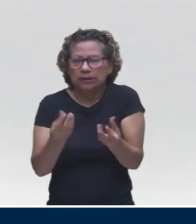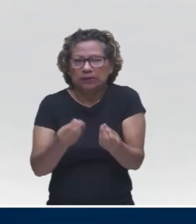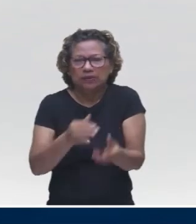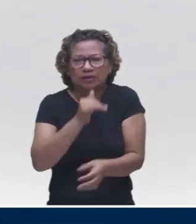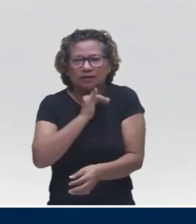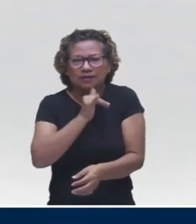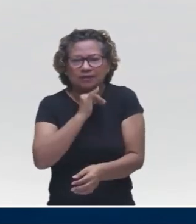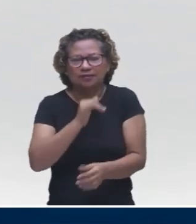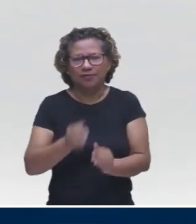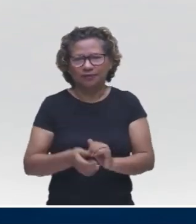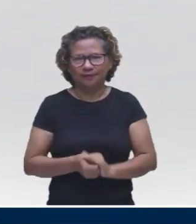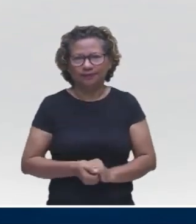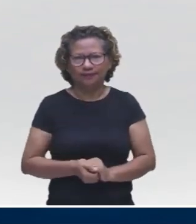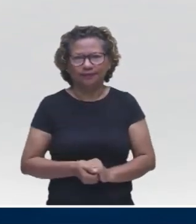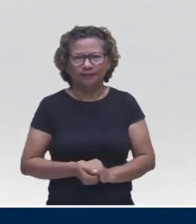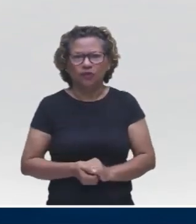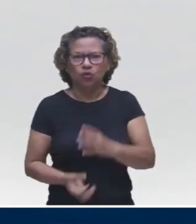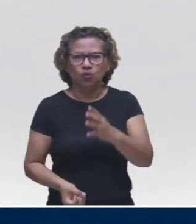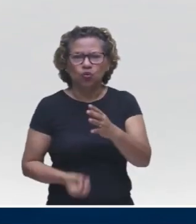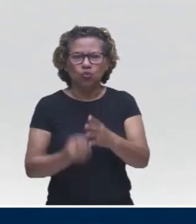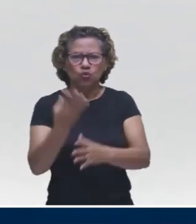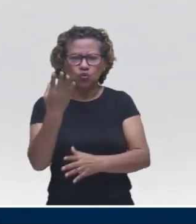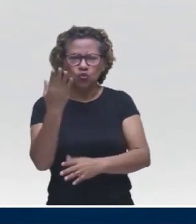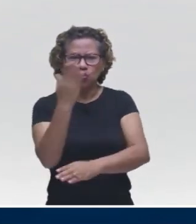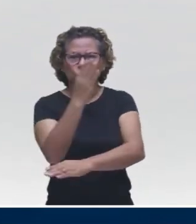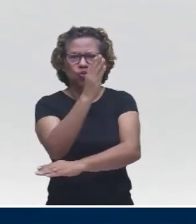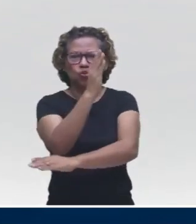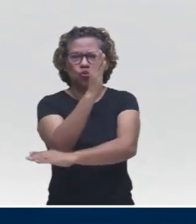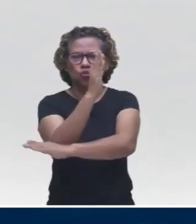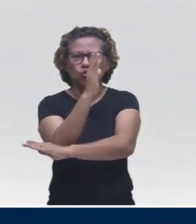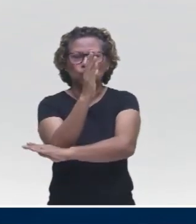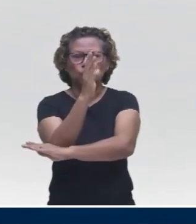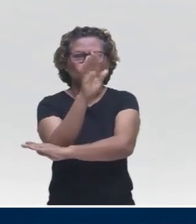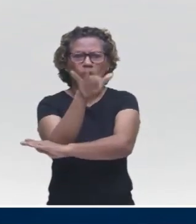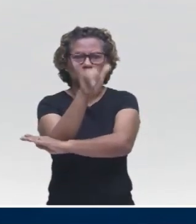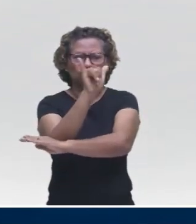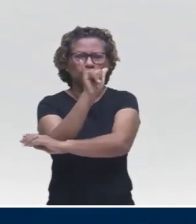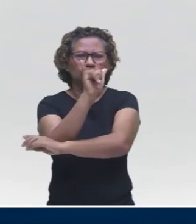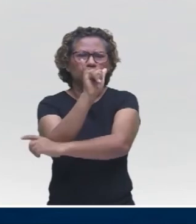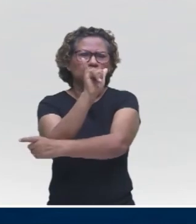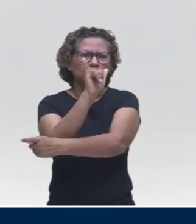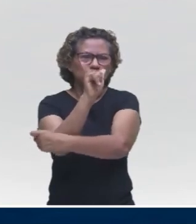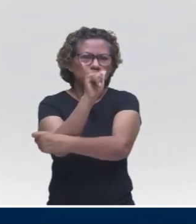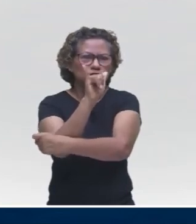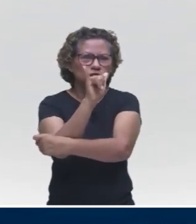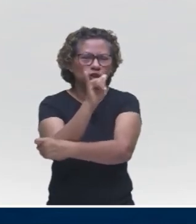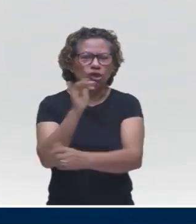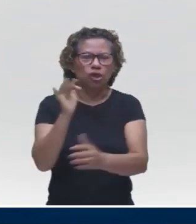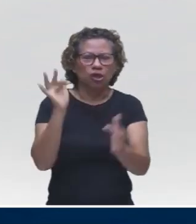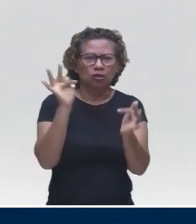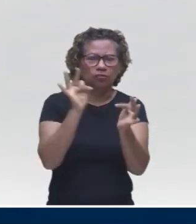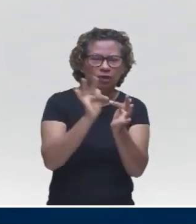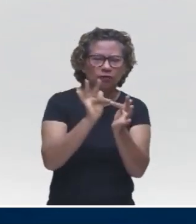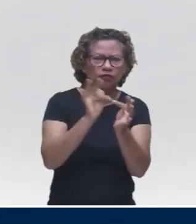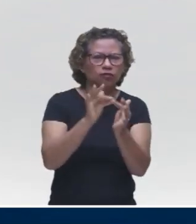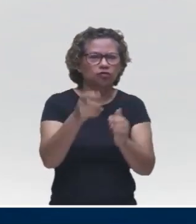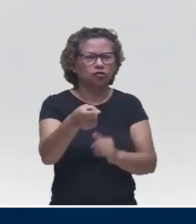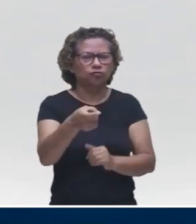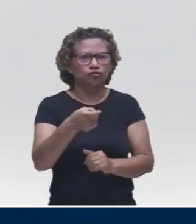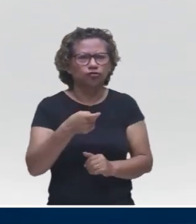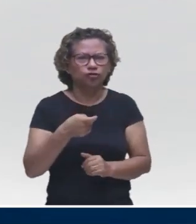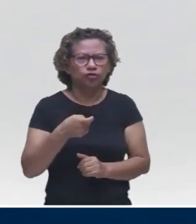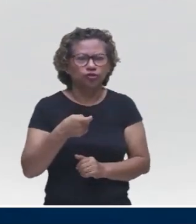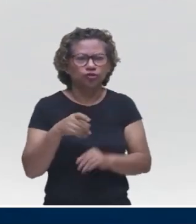Construa o gráfico da função afim usando o conhecimento do zero da função e do coeficiente linear. Pessoal, isso daqui, ó, não é um bicho de